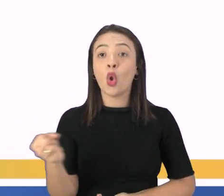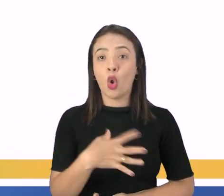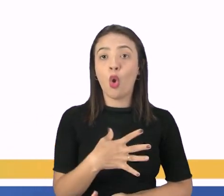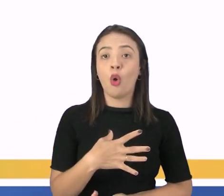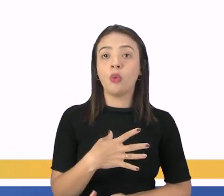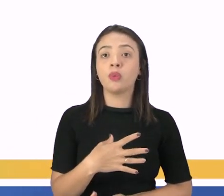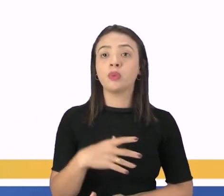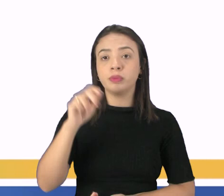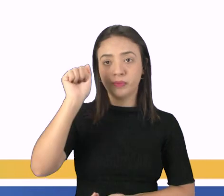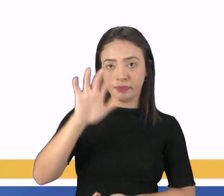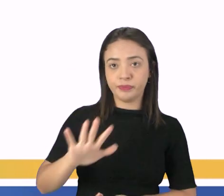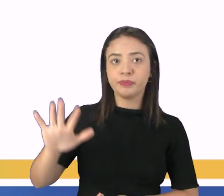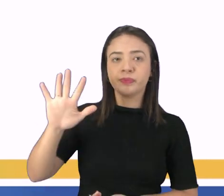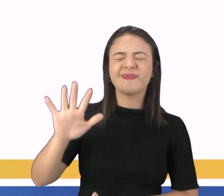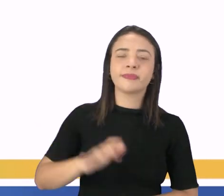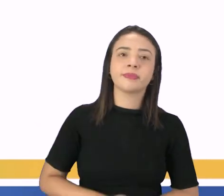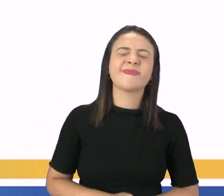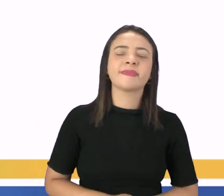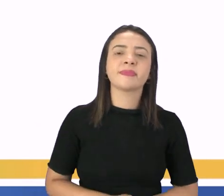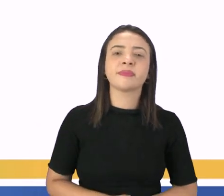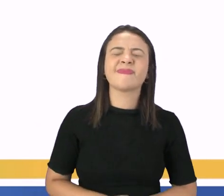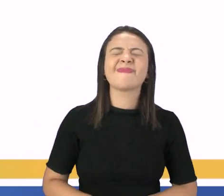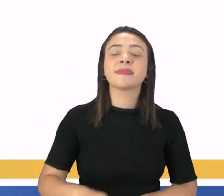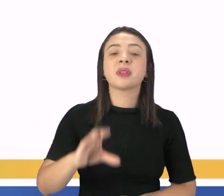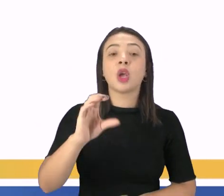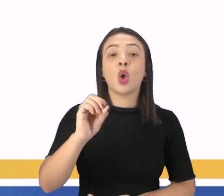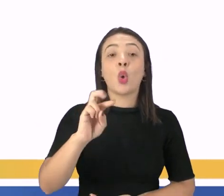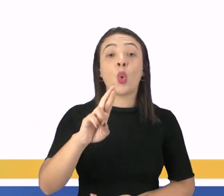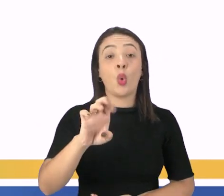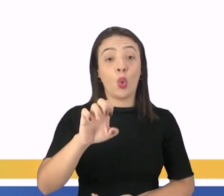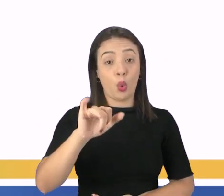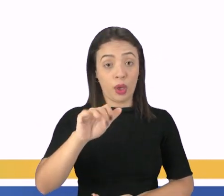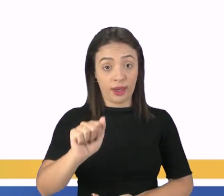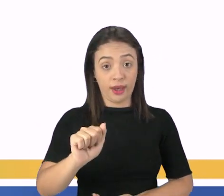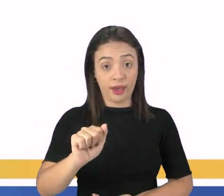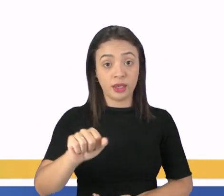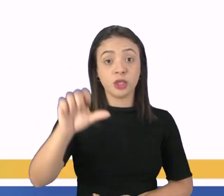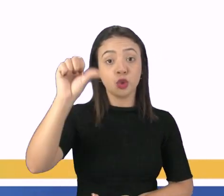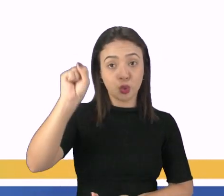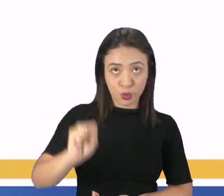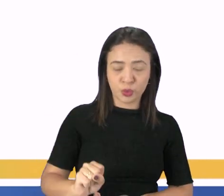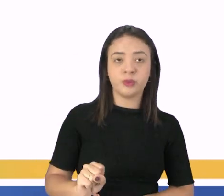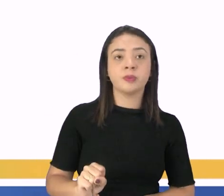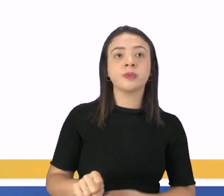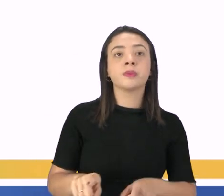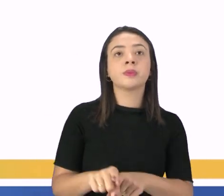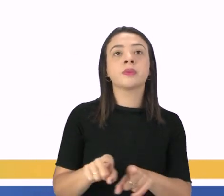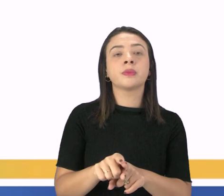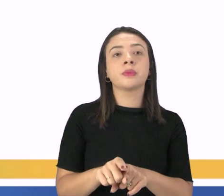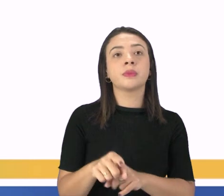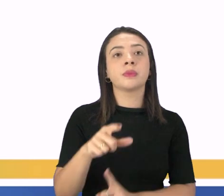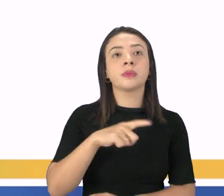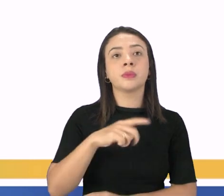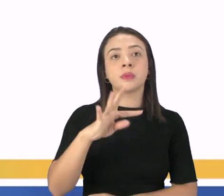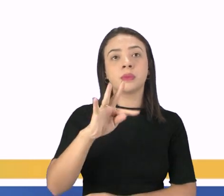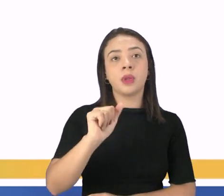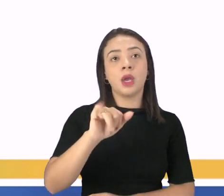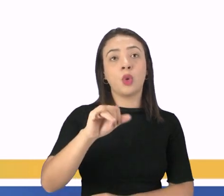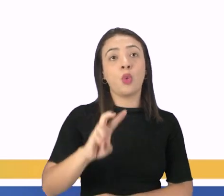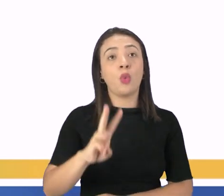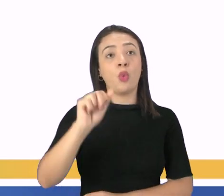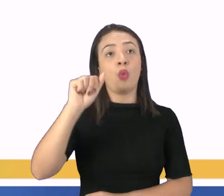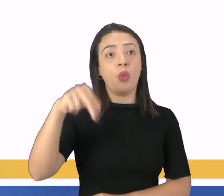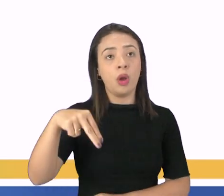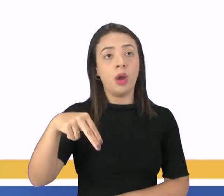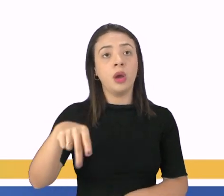comigo aí. Coreia do Sul, bem acima da sua tela, Taiwan, Hong Kong e